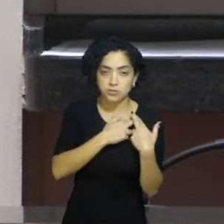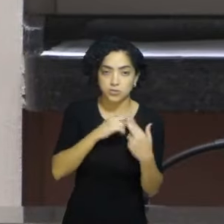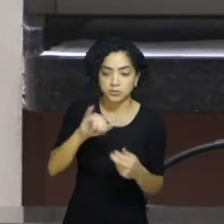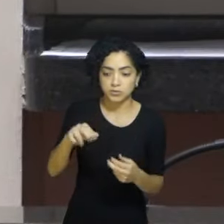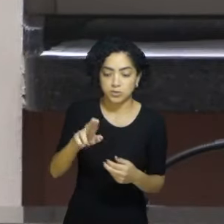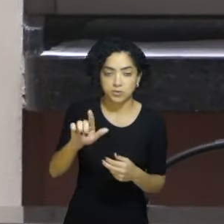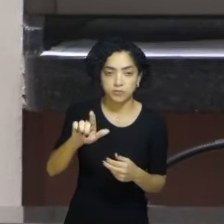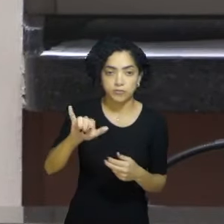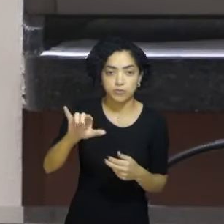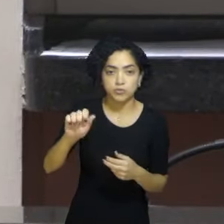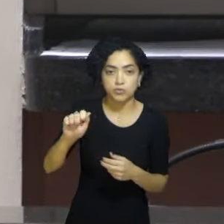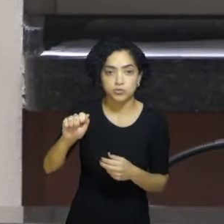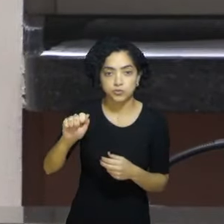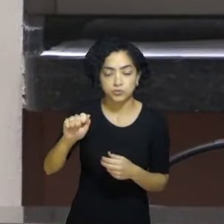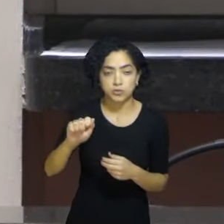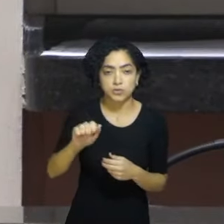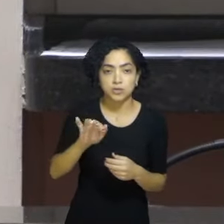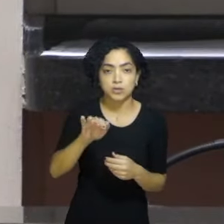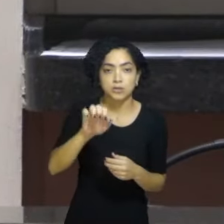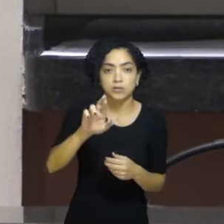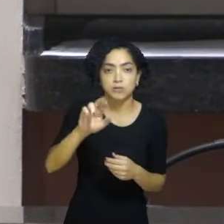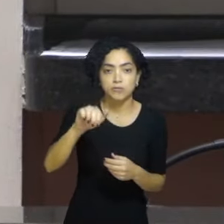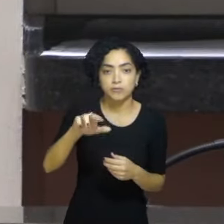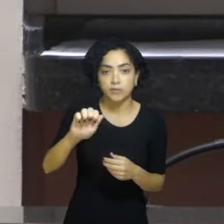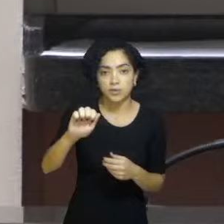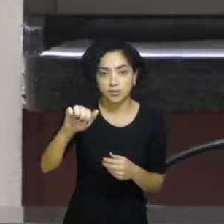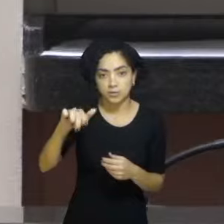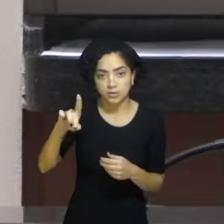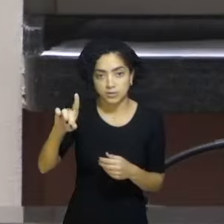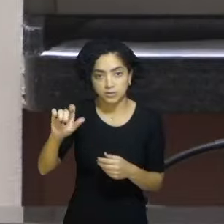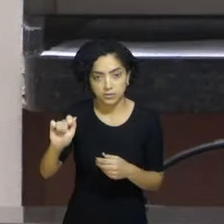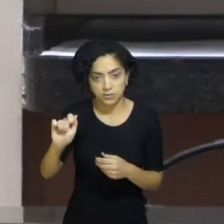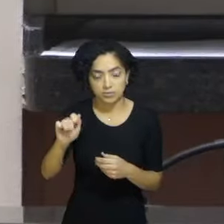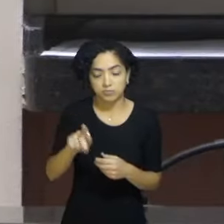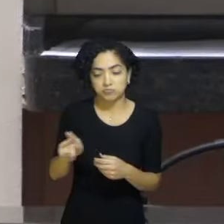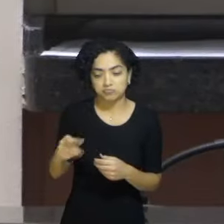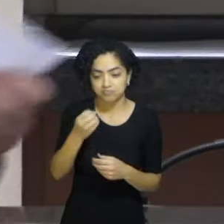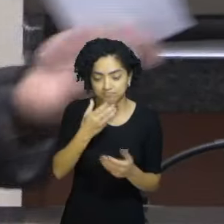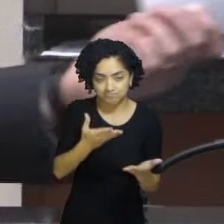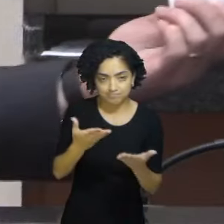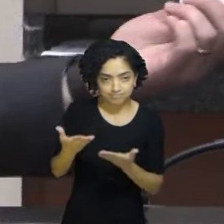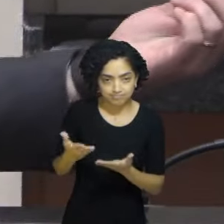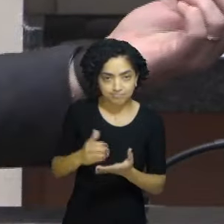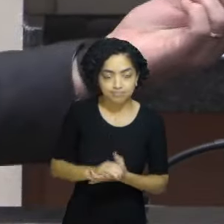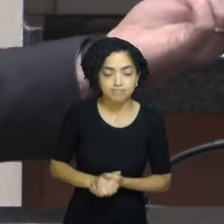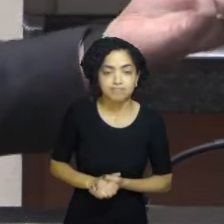da escola, Fernanda, professora. Sejam todos bem-vindos.